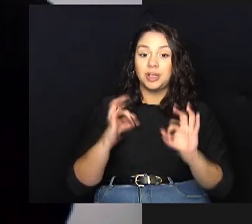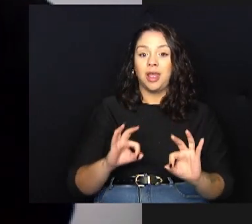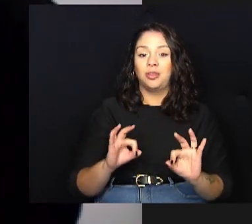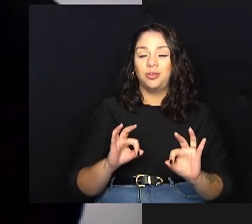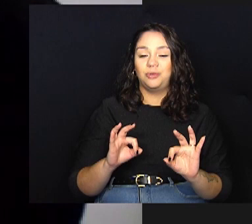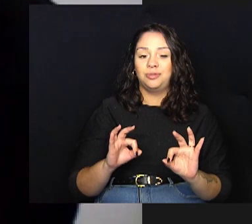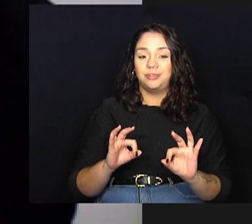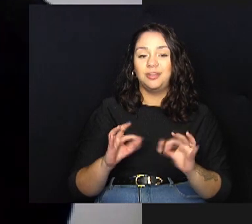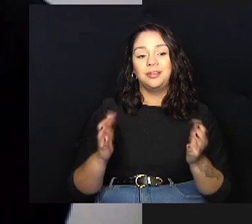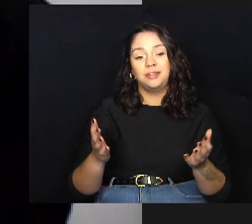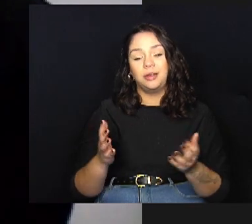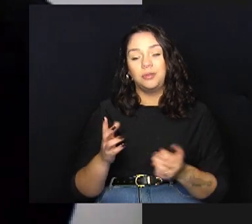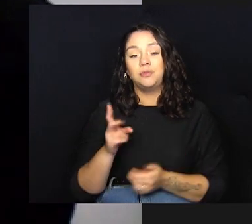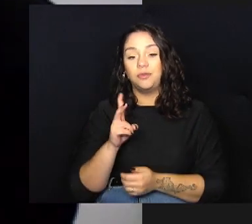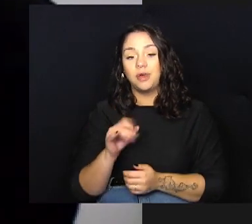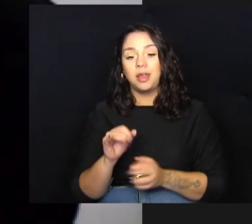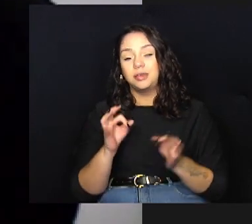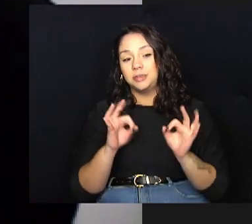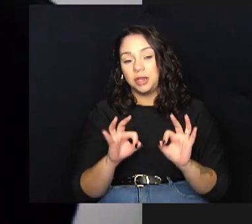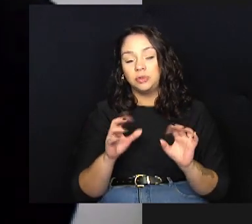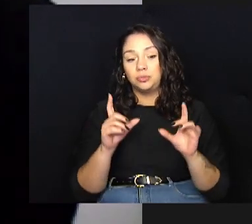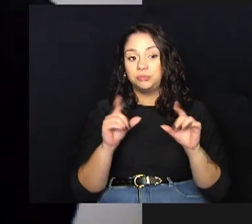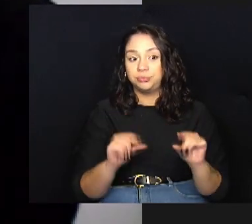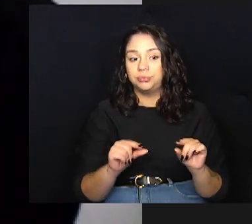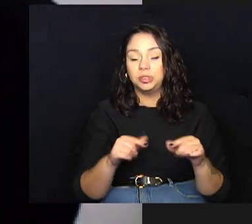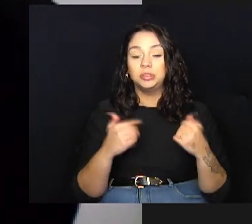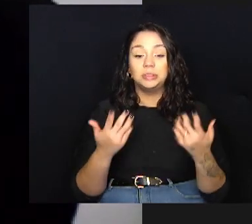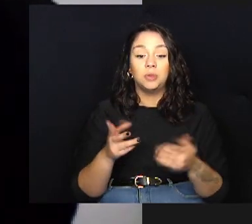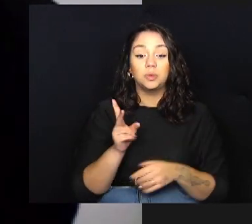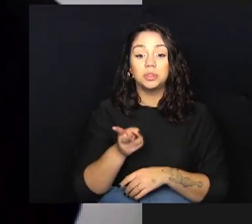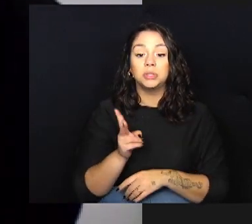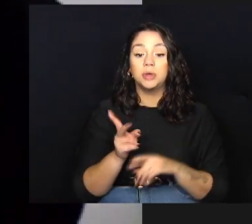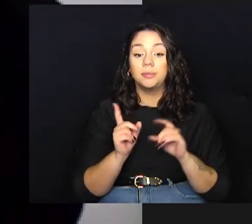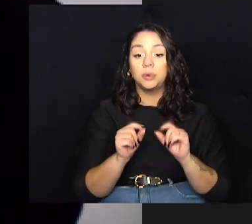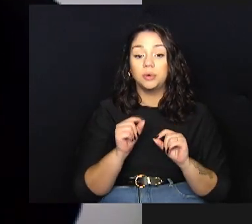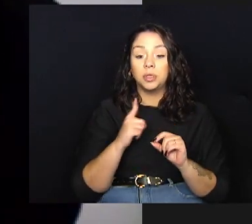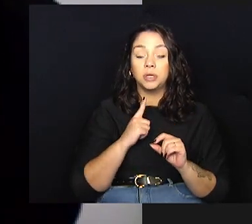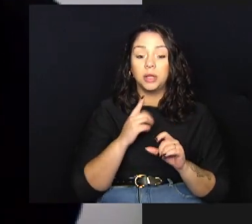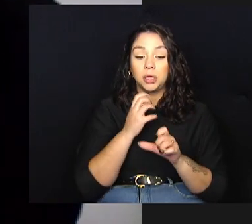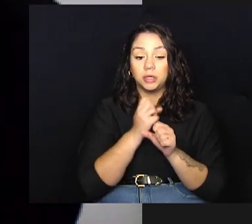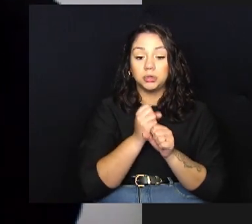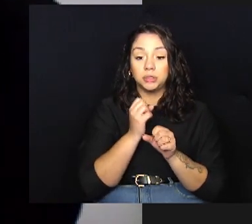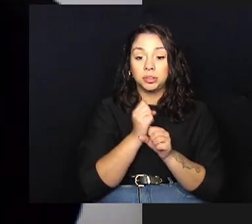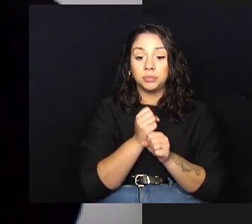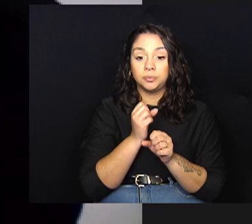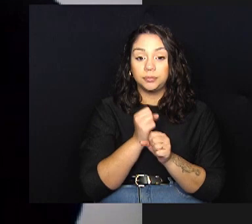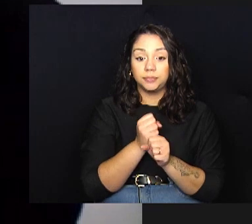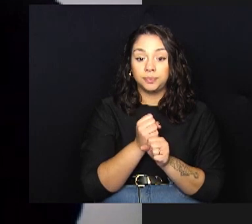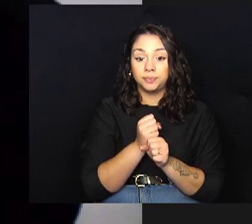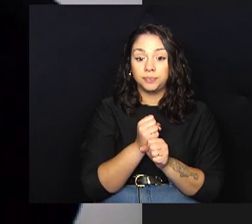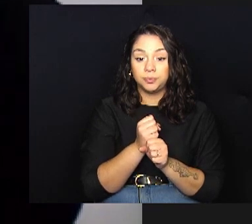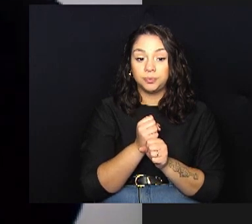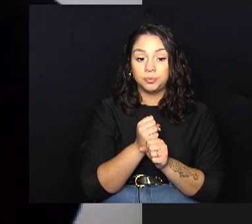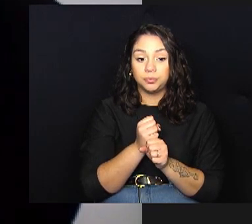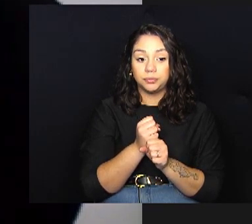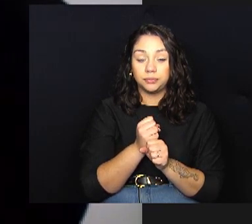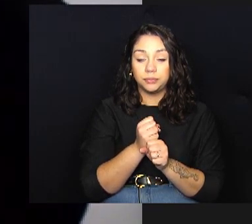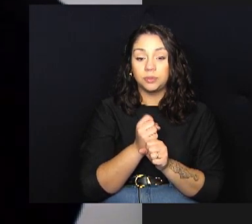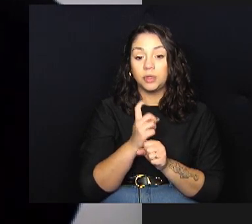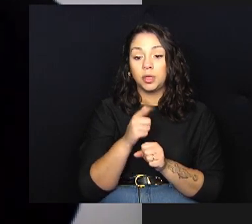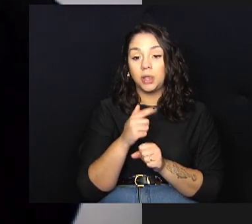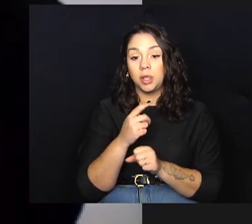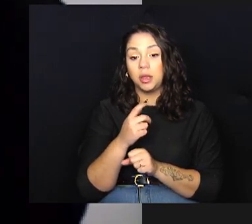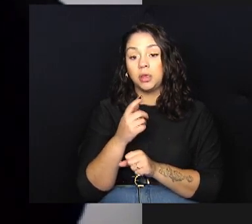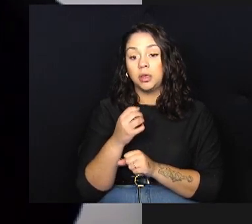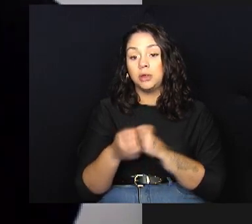então por isso que a gente faz sempre o senso no ano zero né Por exemplo